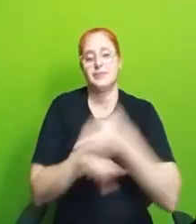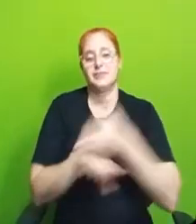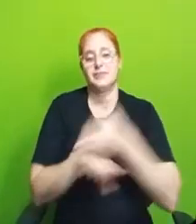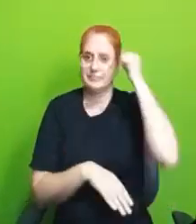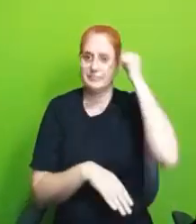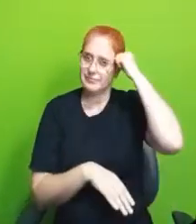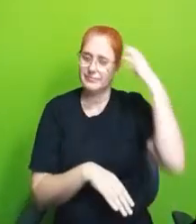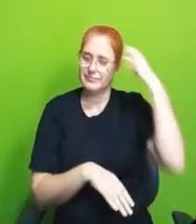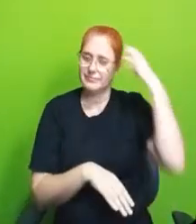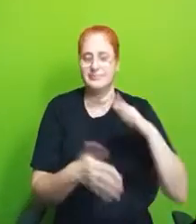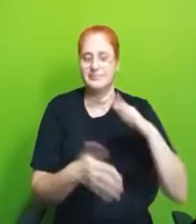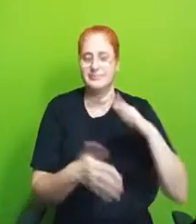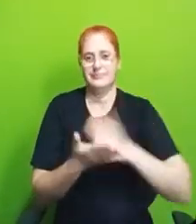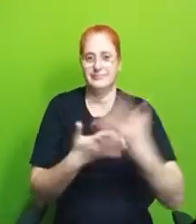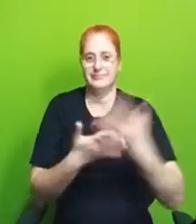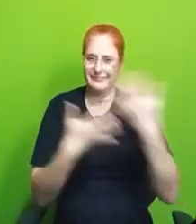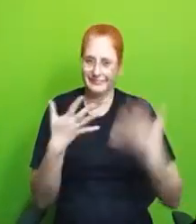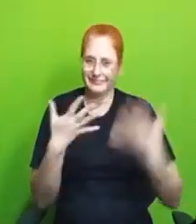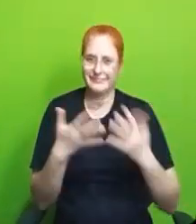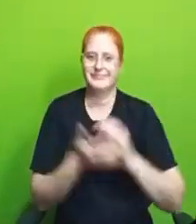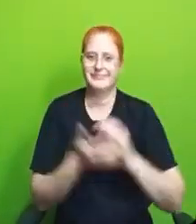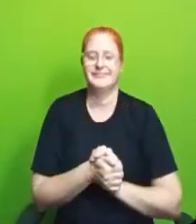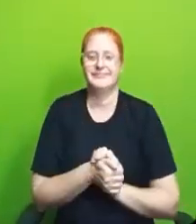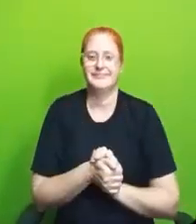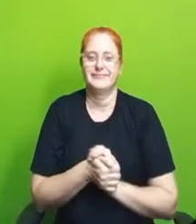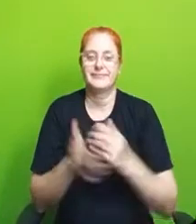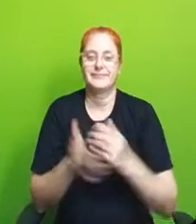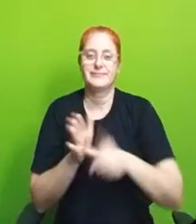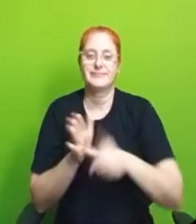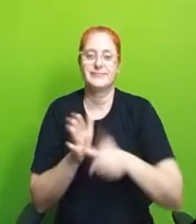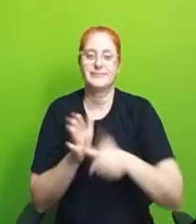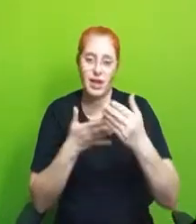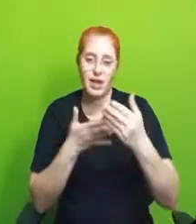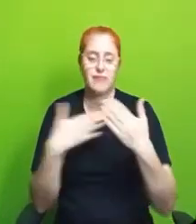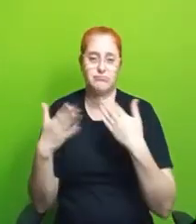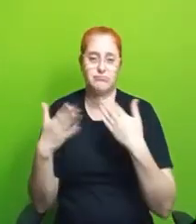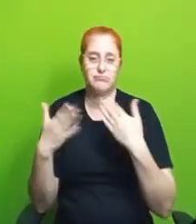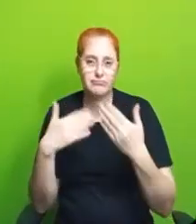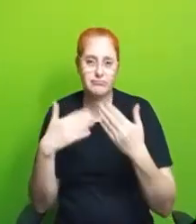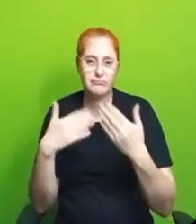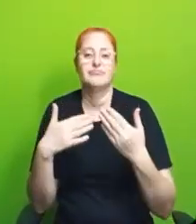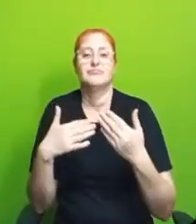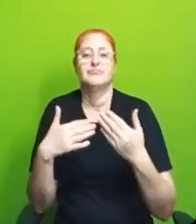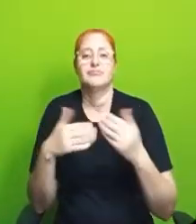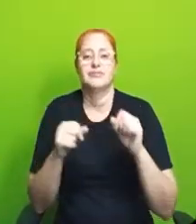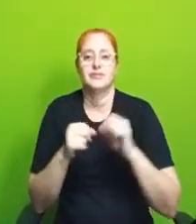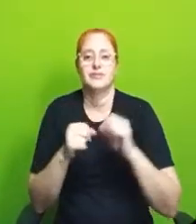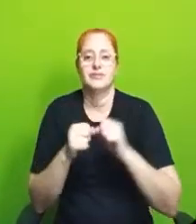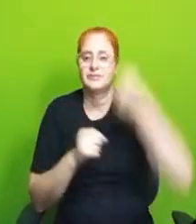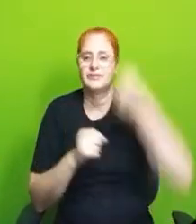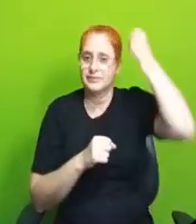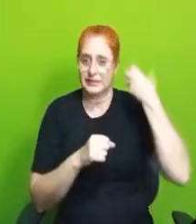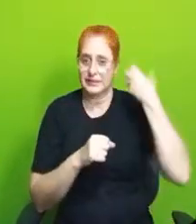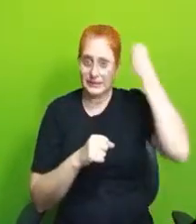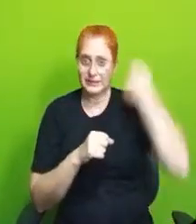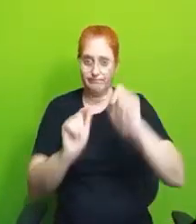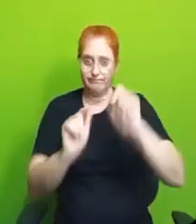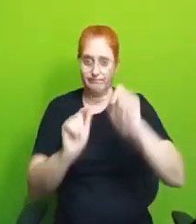a interpretação de Libras. Antes de começar a nossa conversa, eu vou fazer uma audiodescrição da tela,